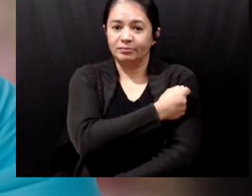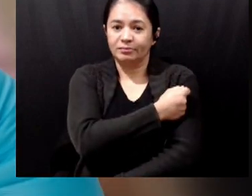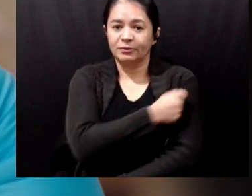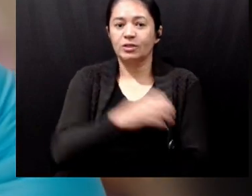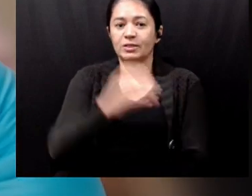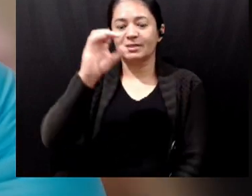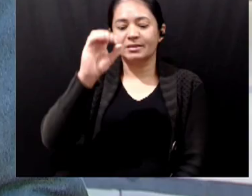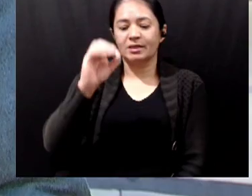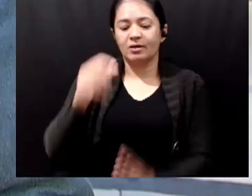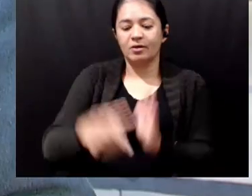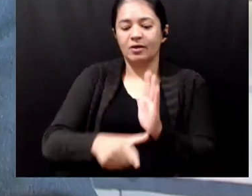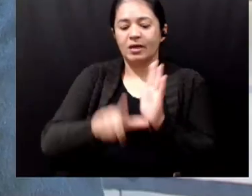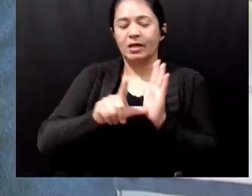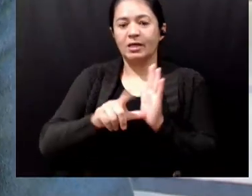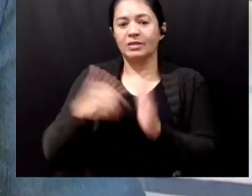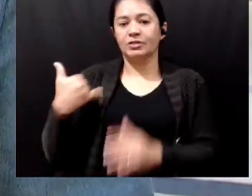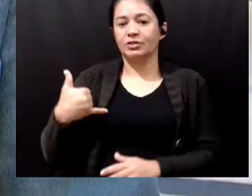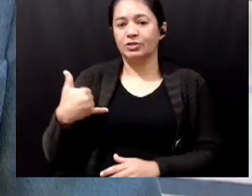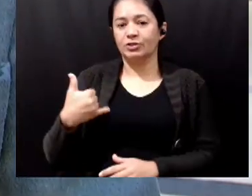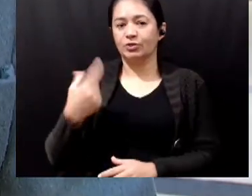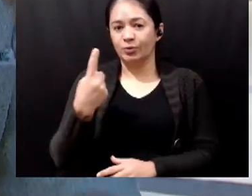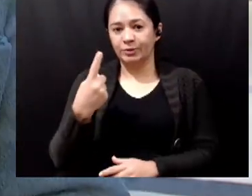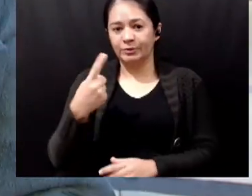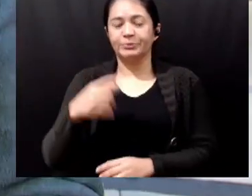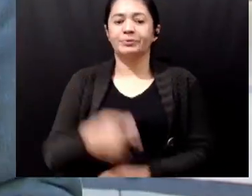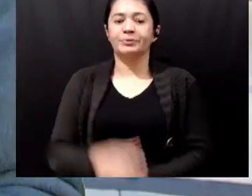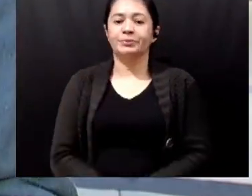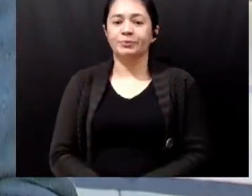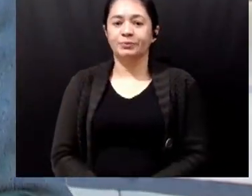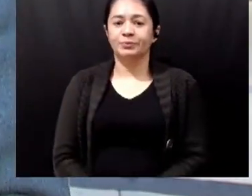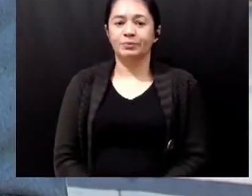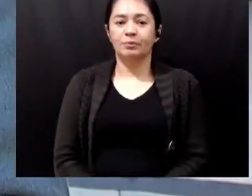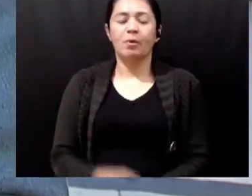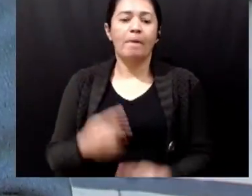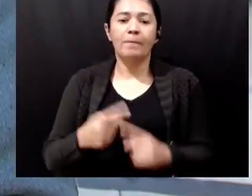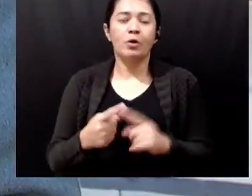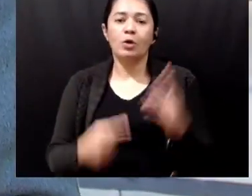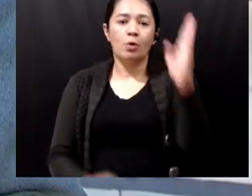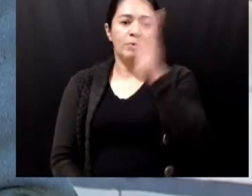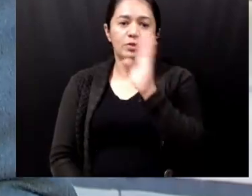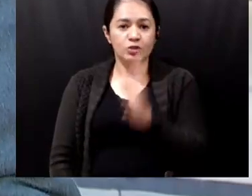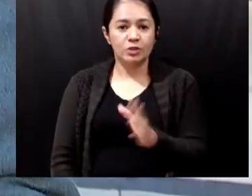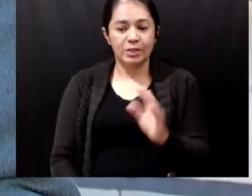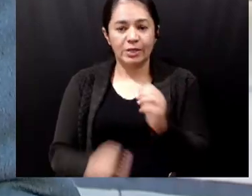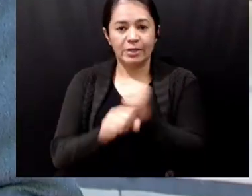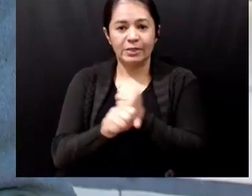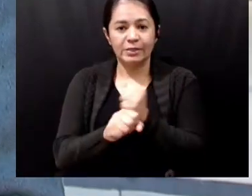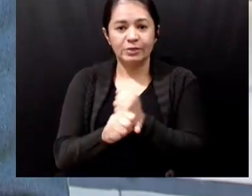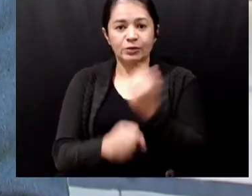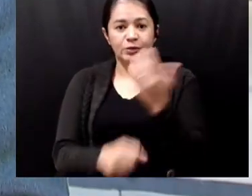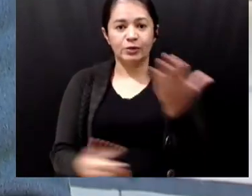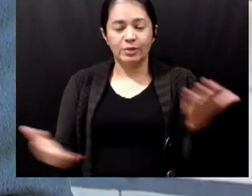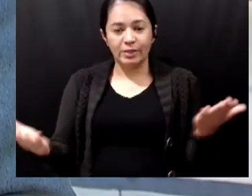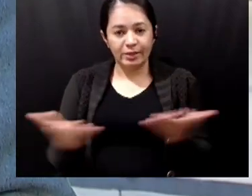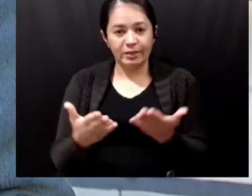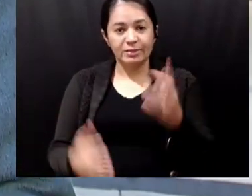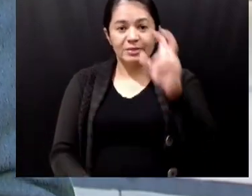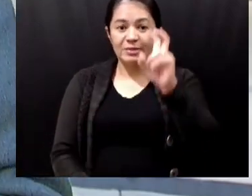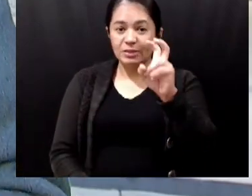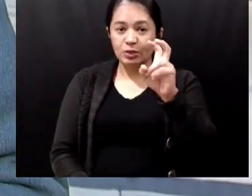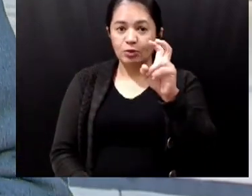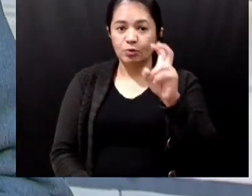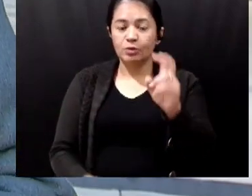1º ano de vida. Isso é importante por quê? Porque o Brasil registrou esse ano 5 casos de sarampo, sendo um deles no estado de São